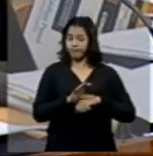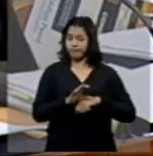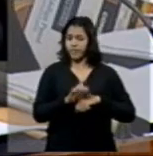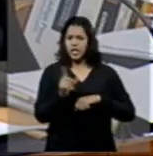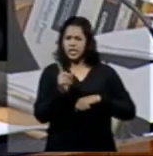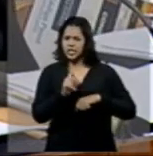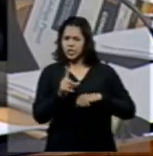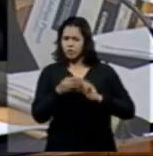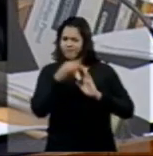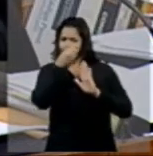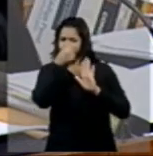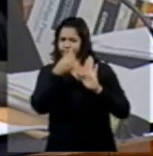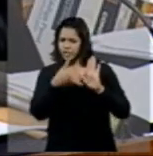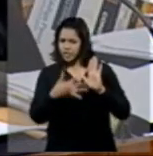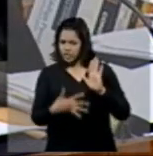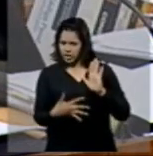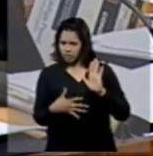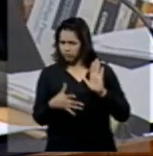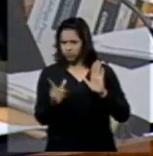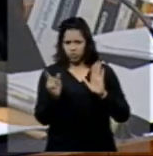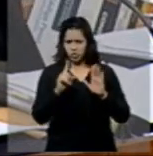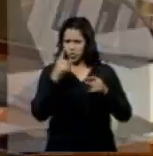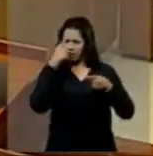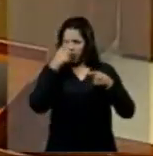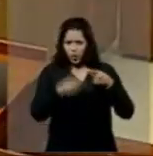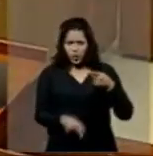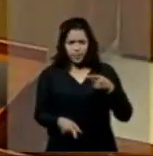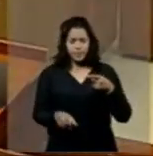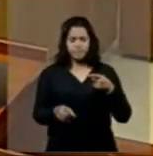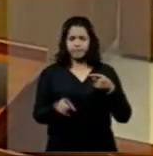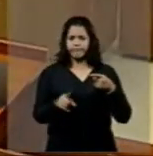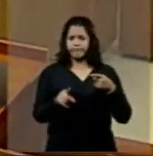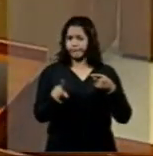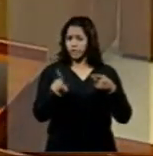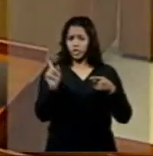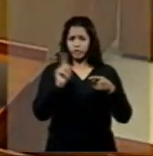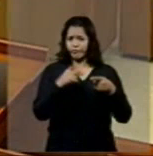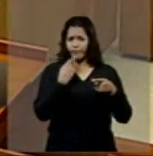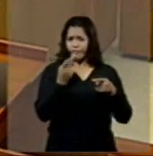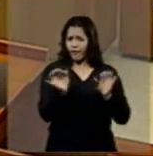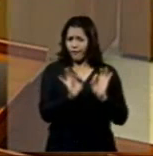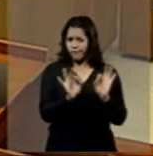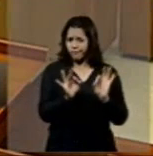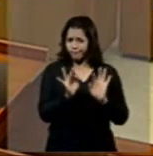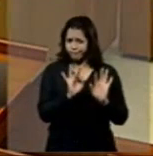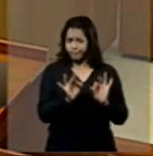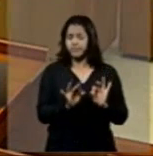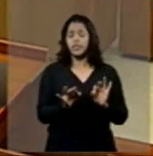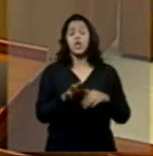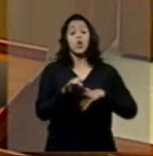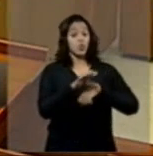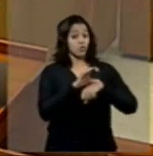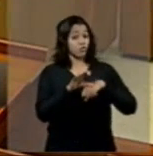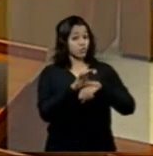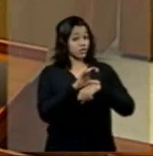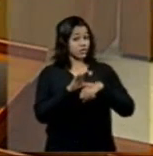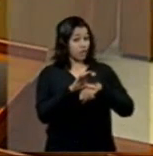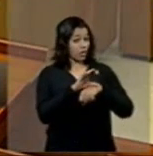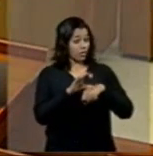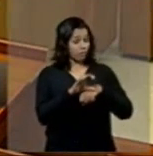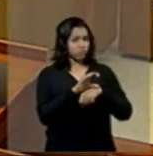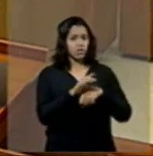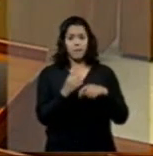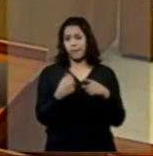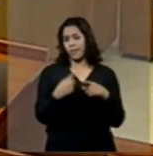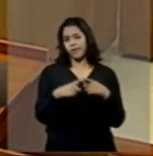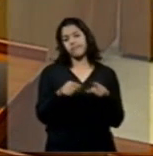não estabelecer uma vedação, uma proibição, a Constituição, tampouco, até